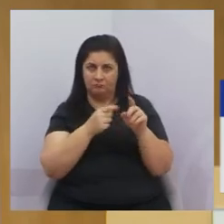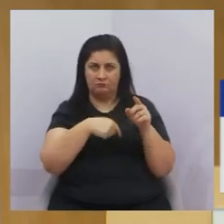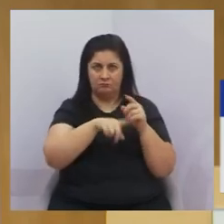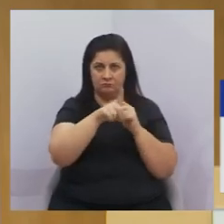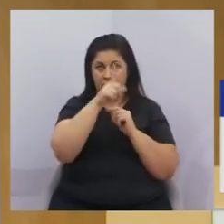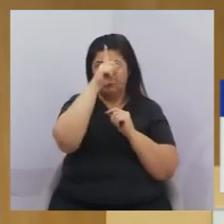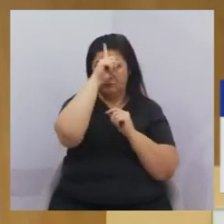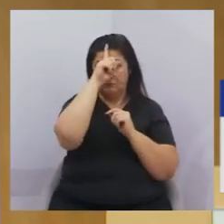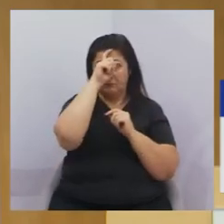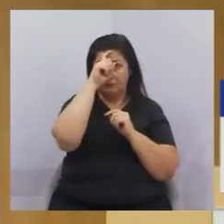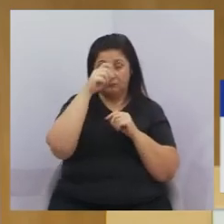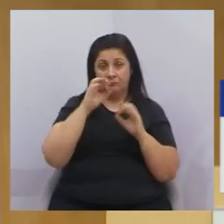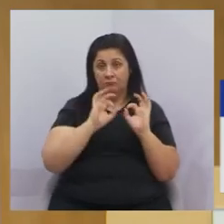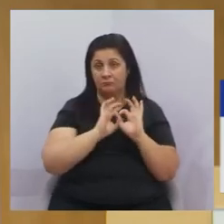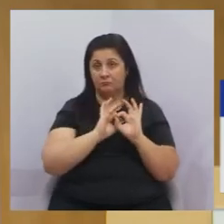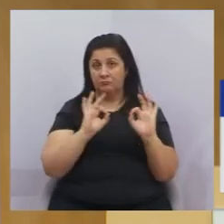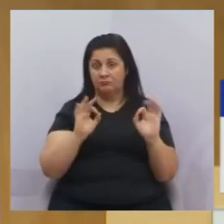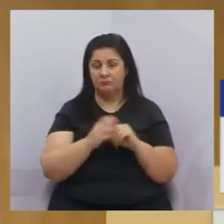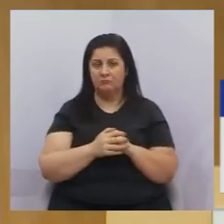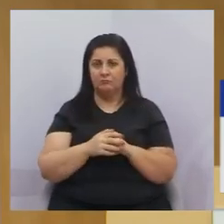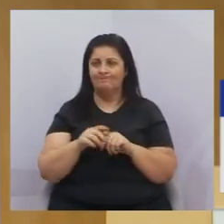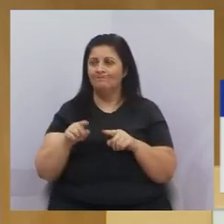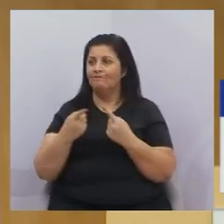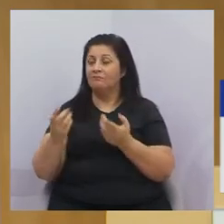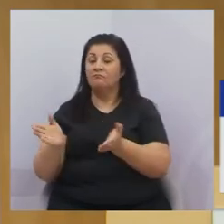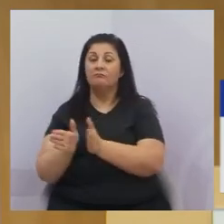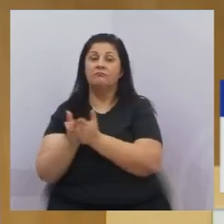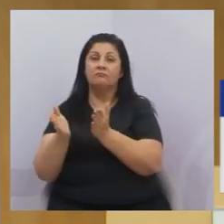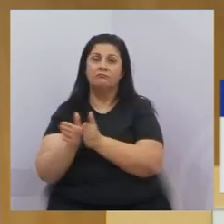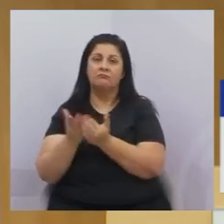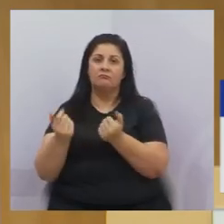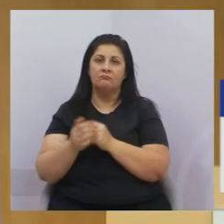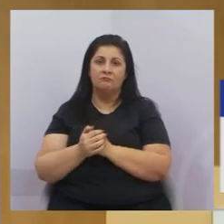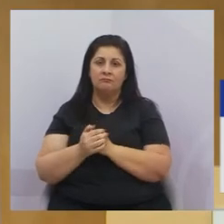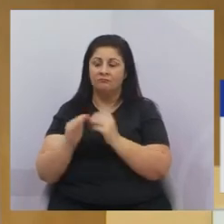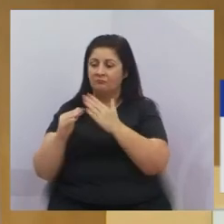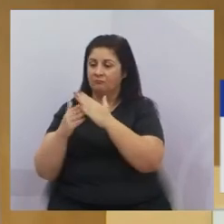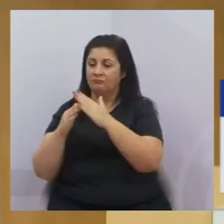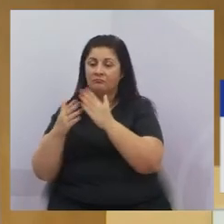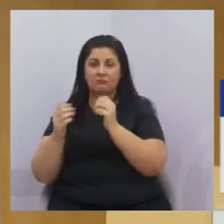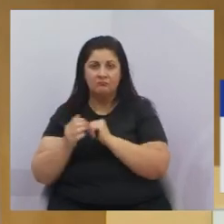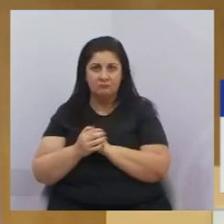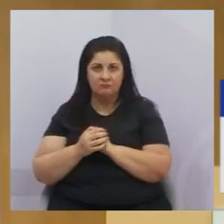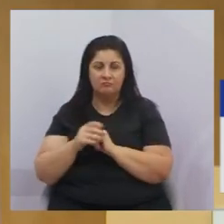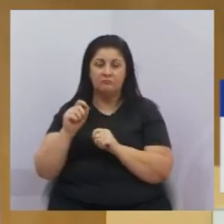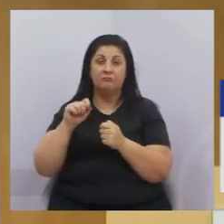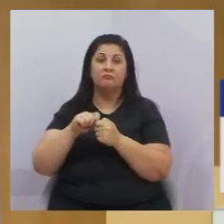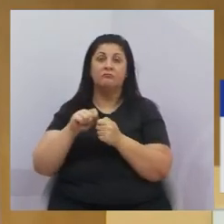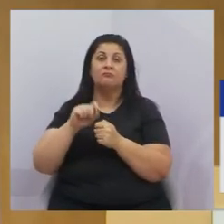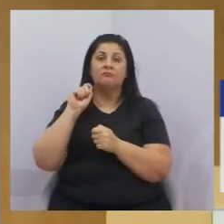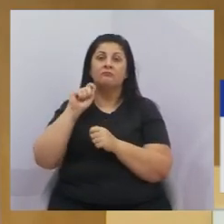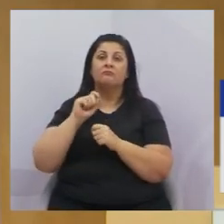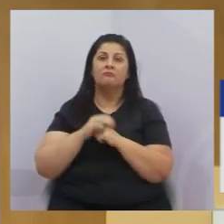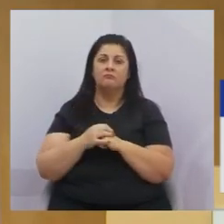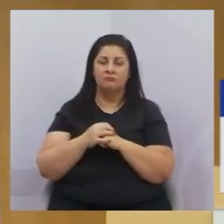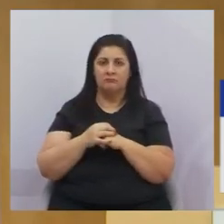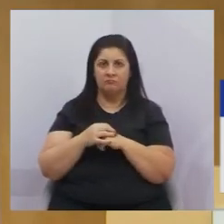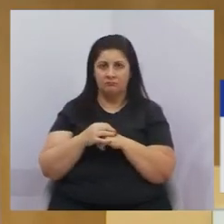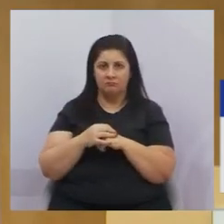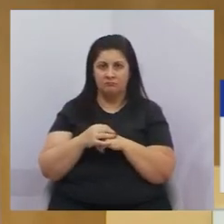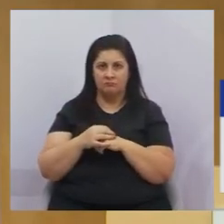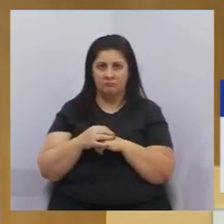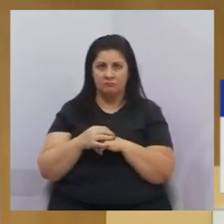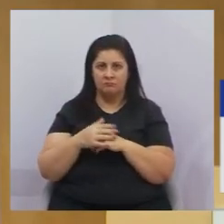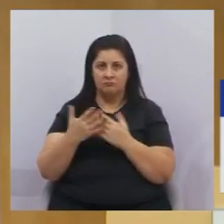pobre, quando é uma gravidez indesejável, quando ela está lá na favela, quando ela está jogada na periferia, que ela engravida, como que vai ficar a situação